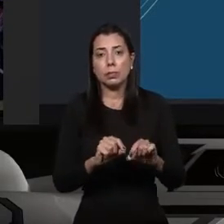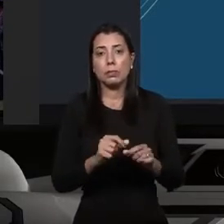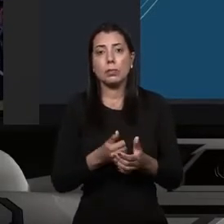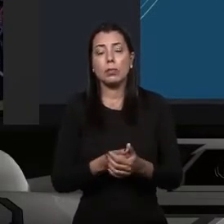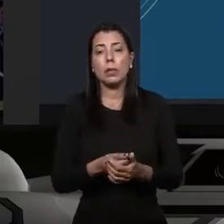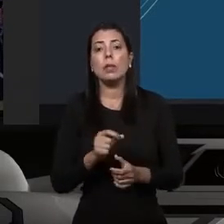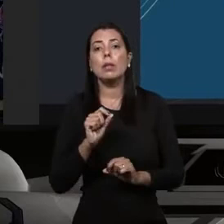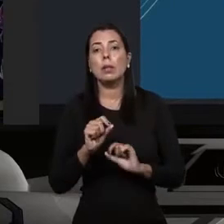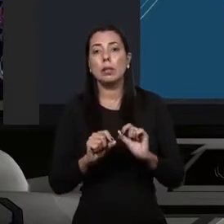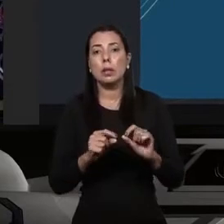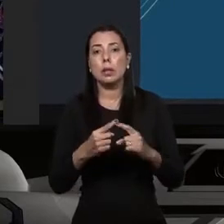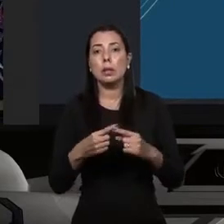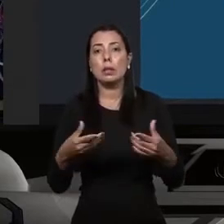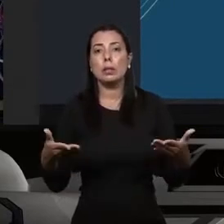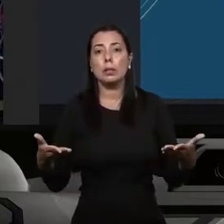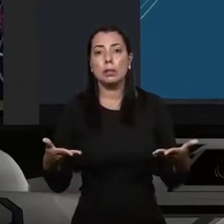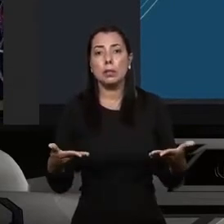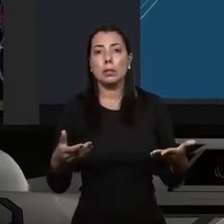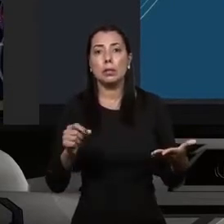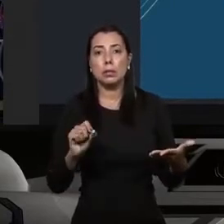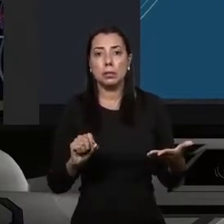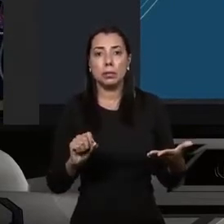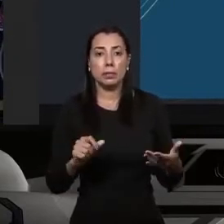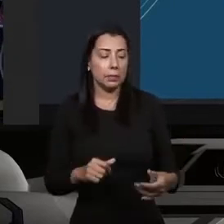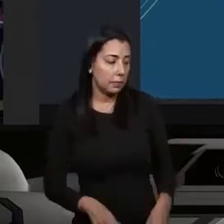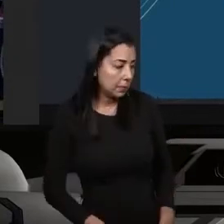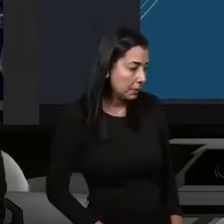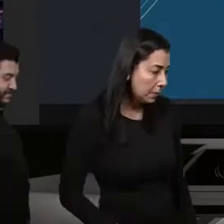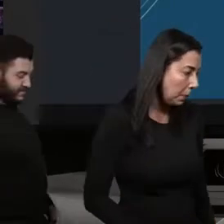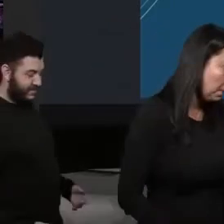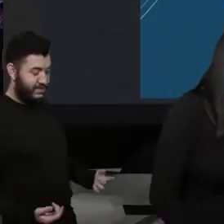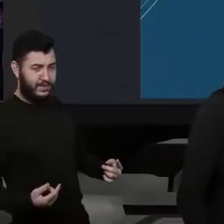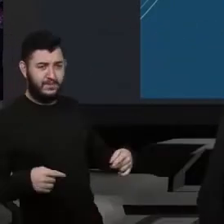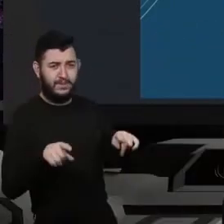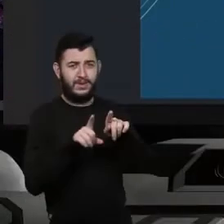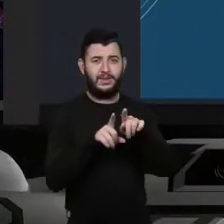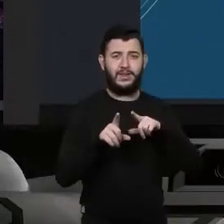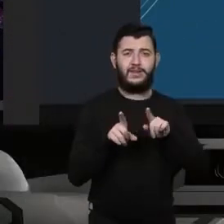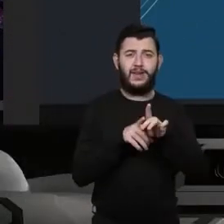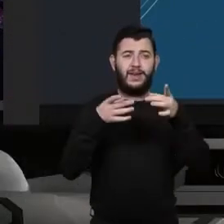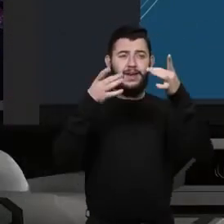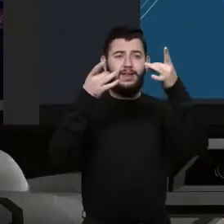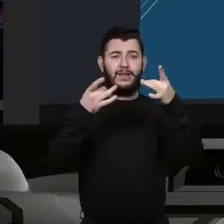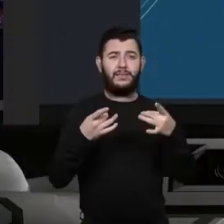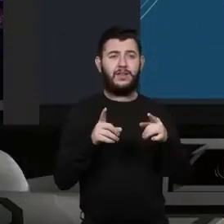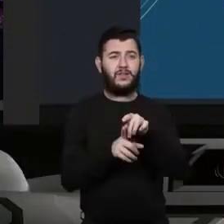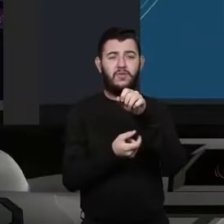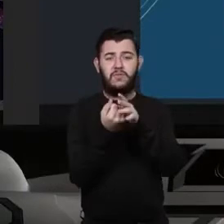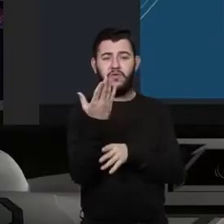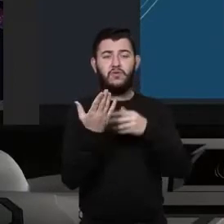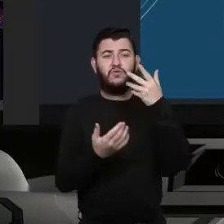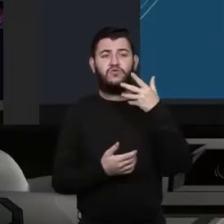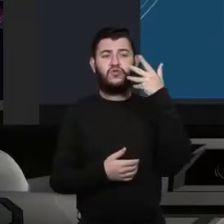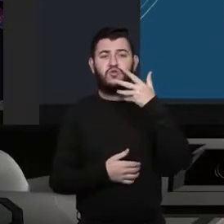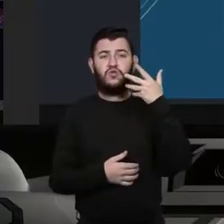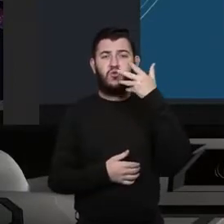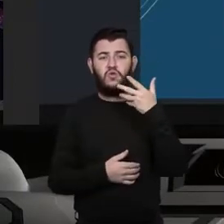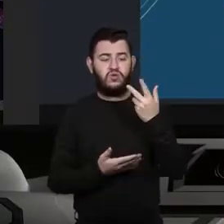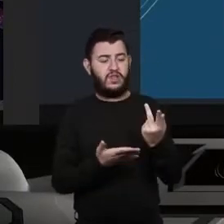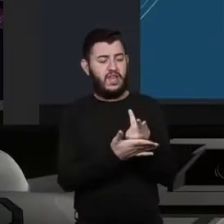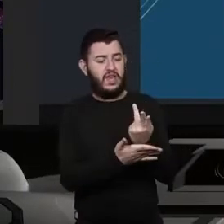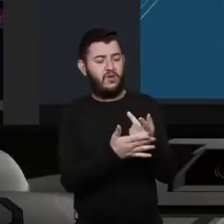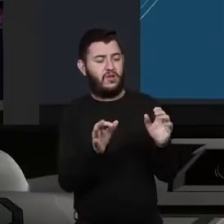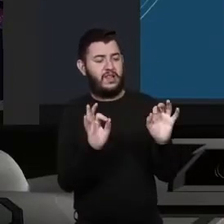mecanismo, entre escalas, entre diversos elementos que não produzem no discurso erros, mas produzem